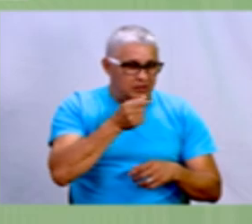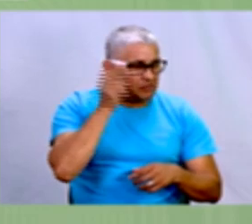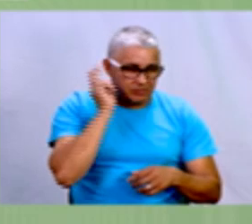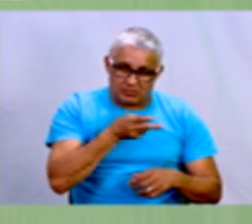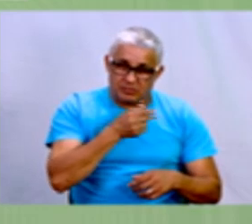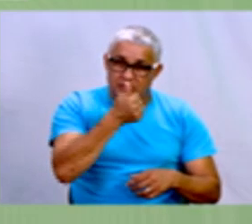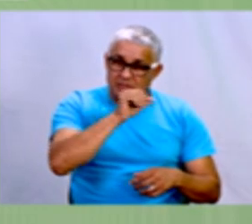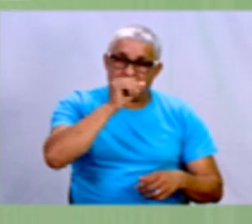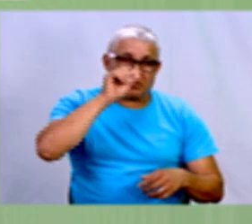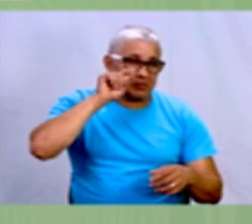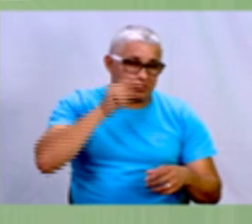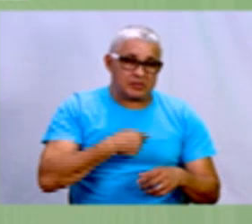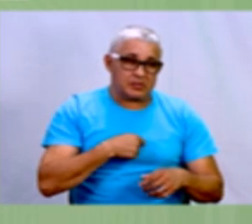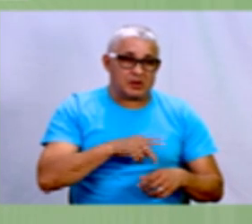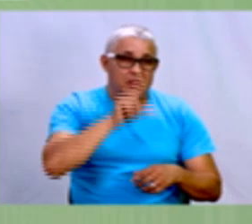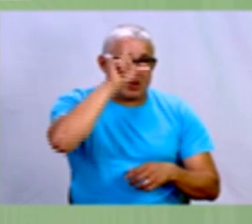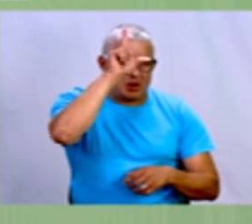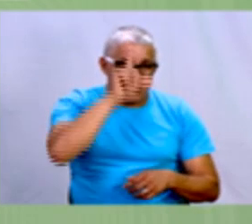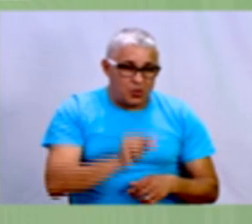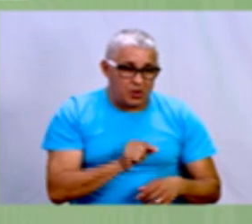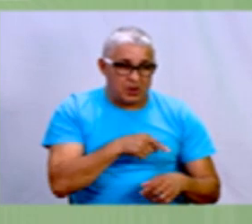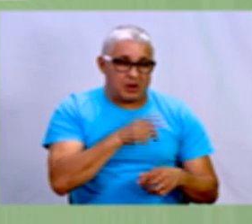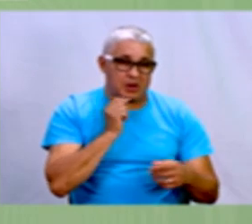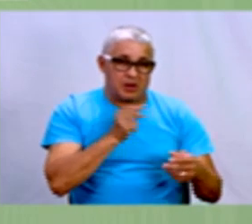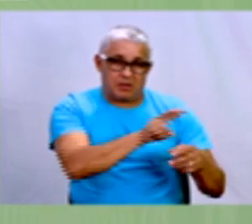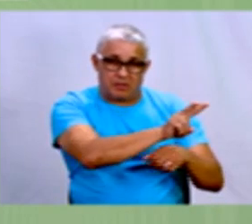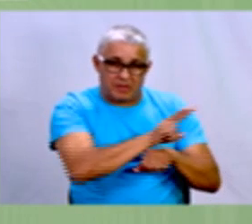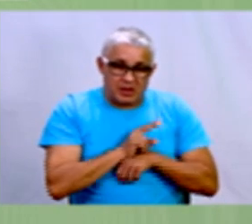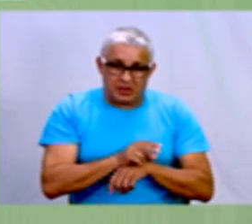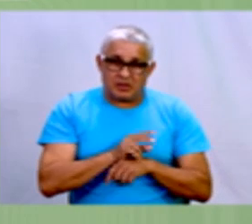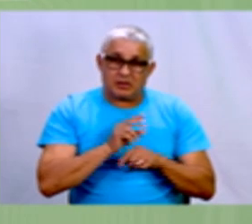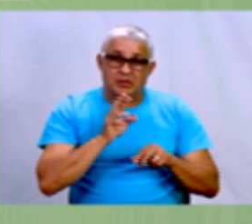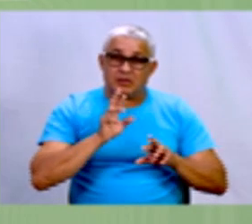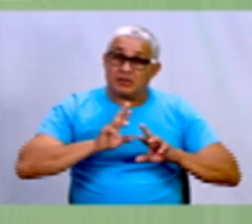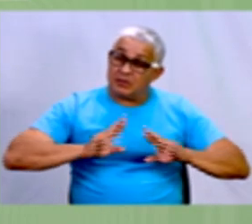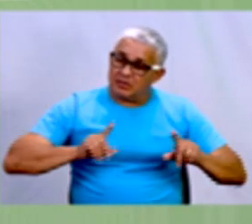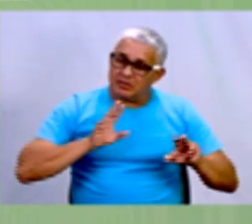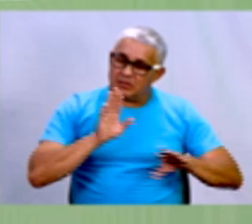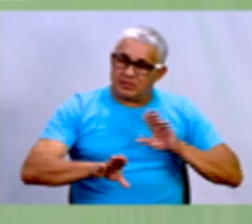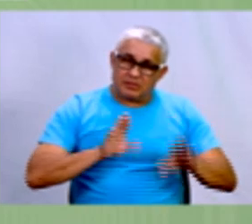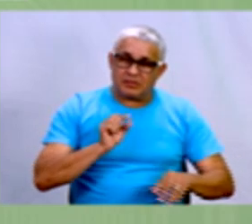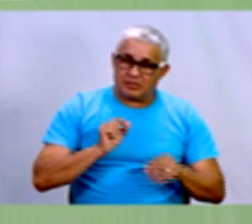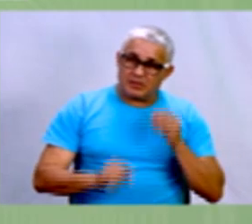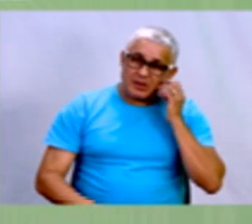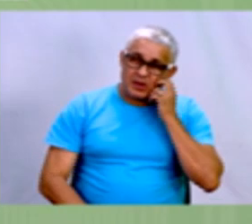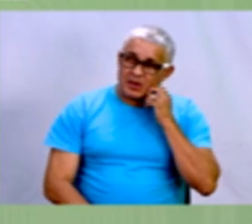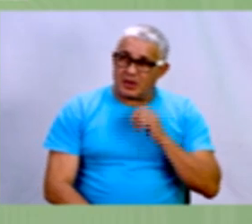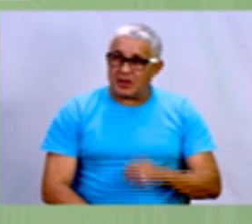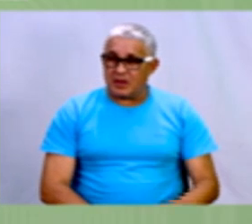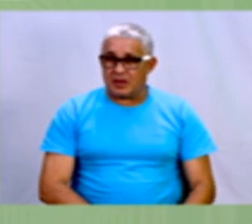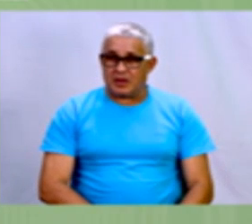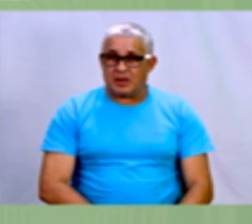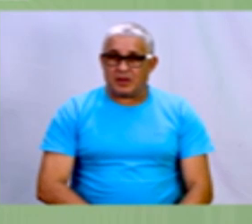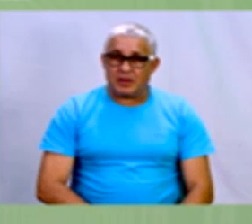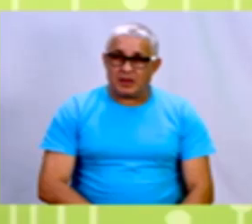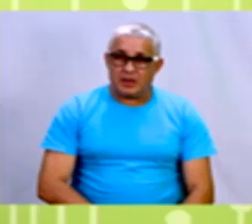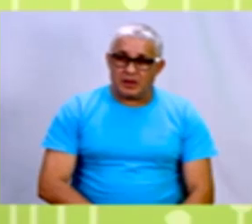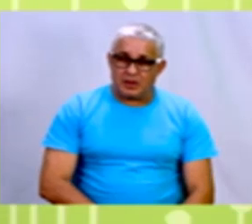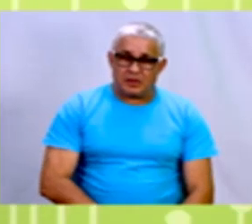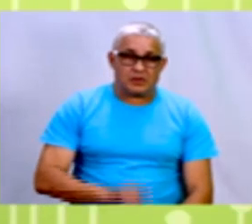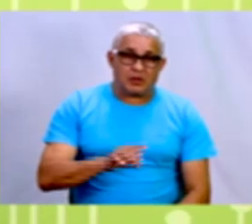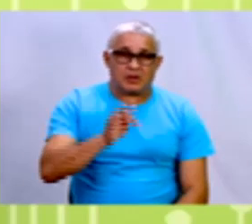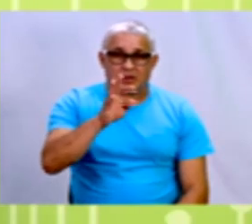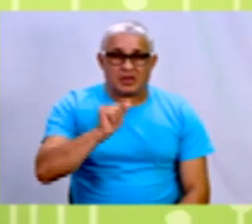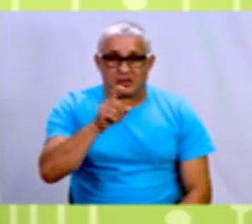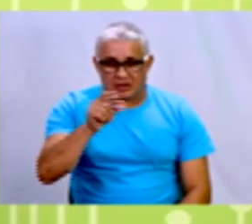mil. Você vai amortizar o que você emprestou. O que varia, logicamente, quando a gente vai fazer um empréstimo, em determinados bancos é o que vai variar a taxa de juros aí.